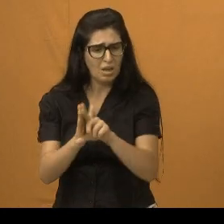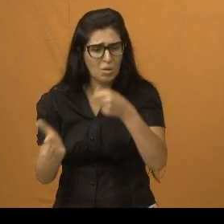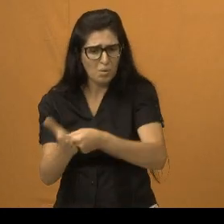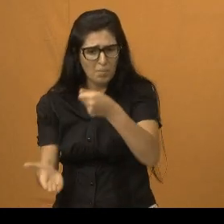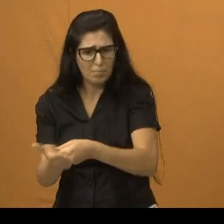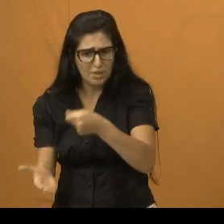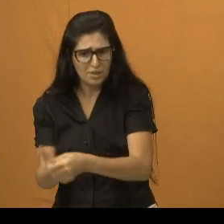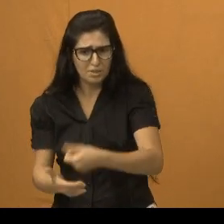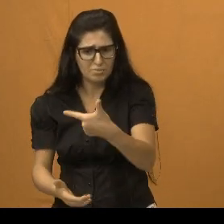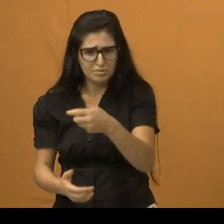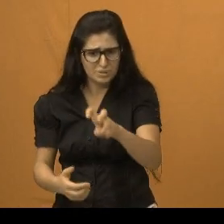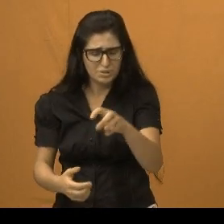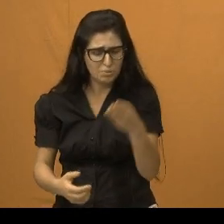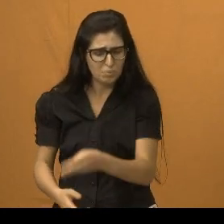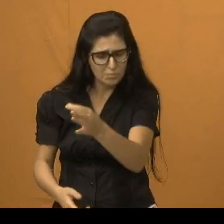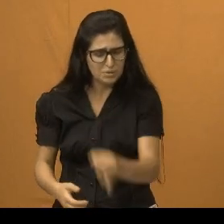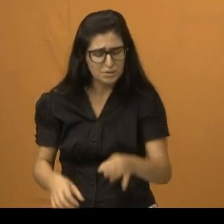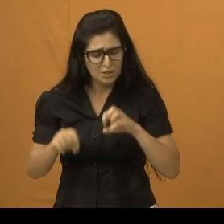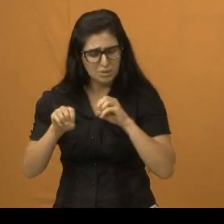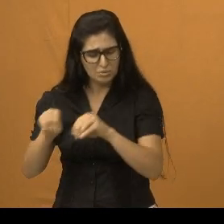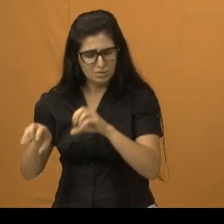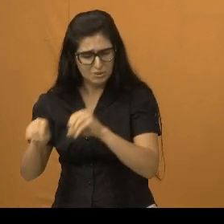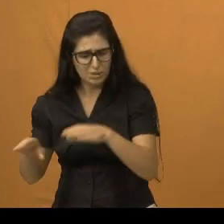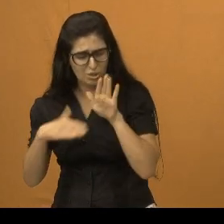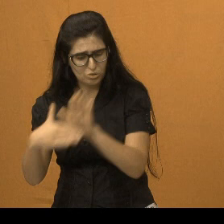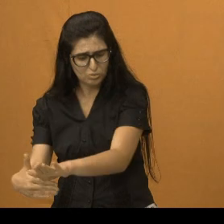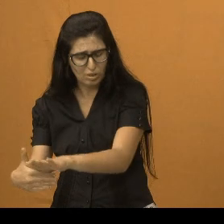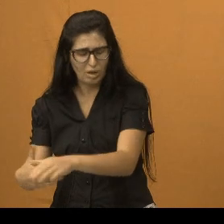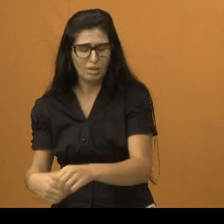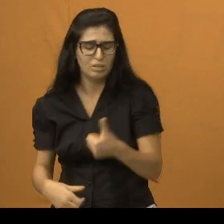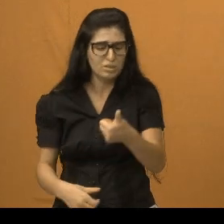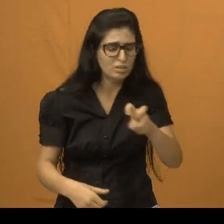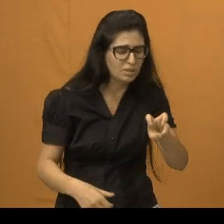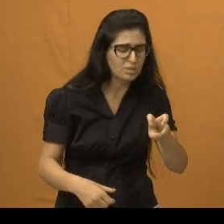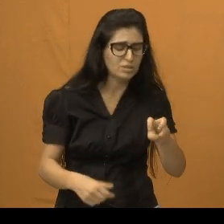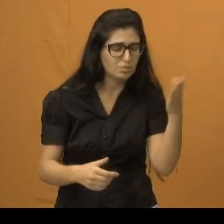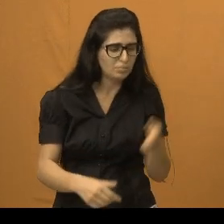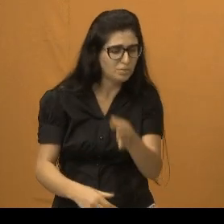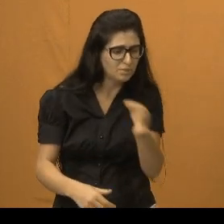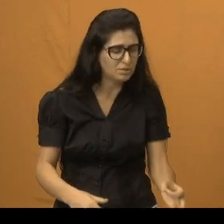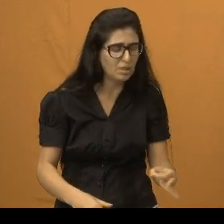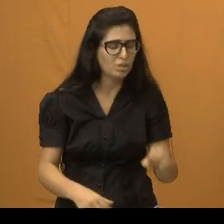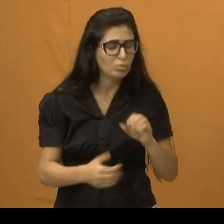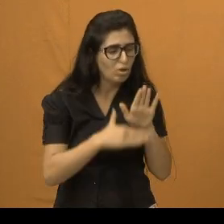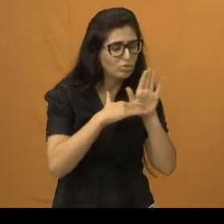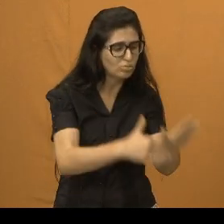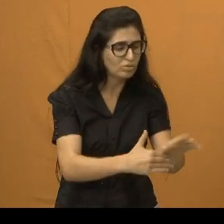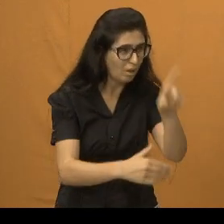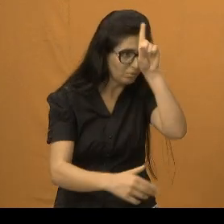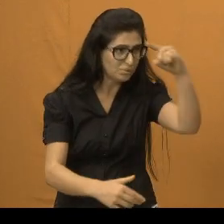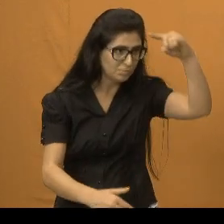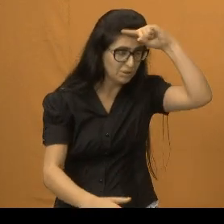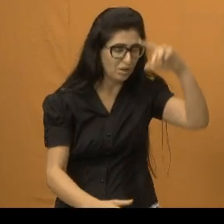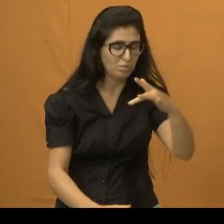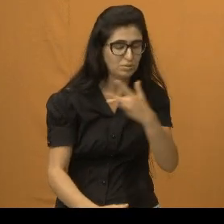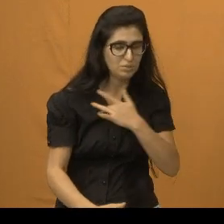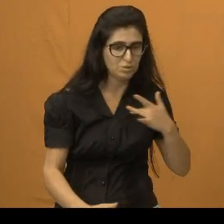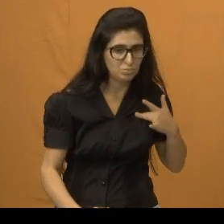é de 25% para o ensino e 15% para a saúde. E onde a previsão é de